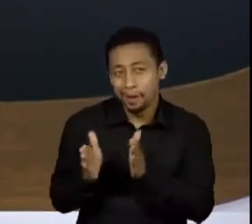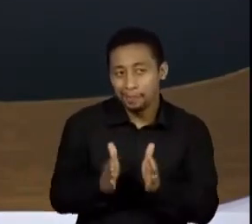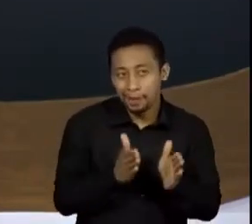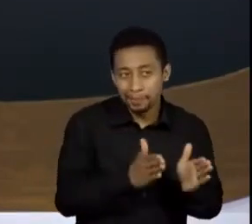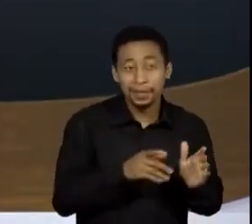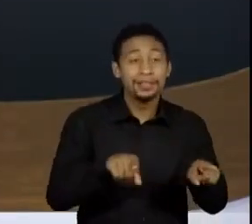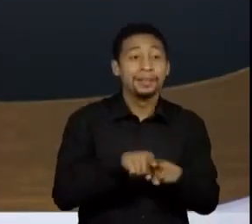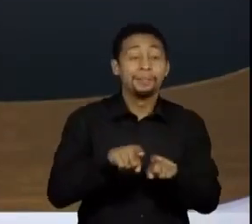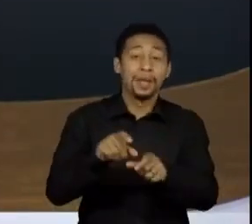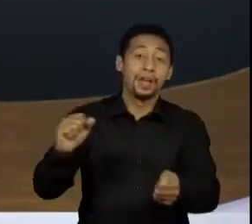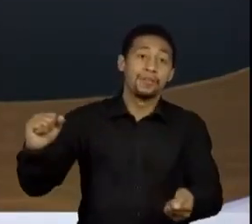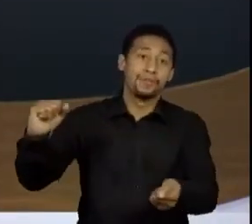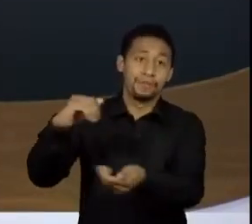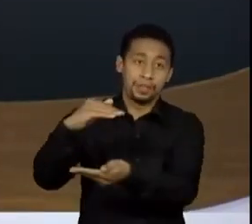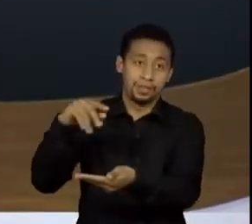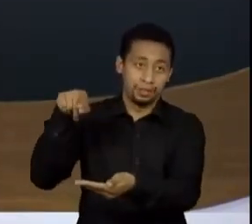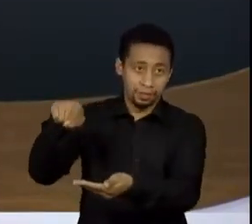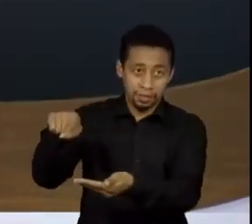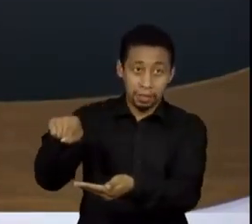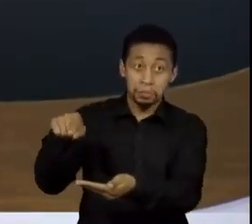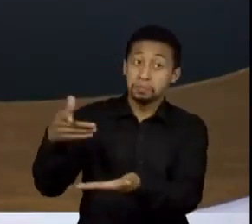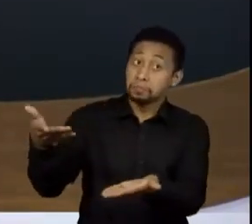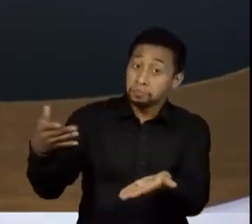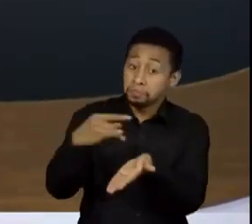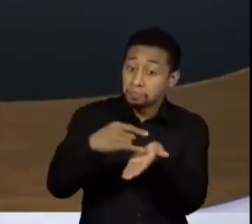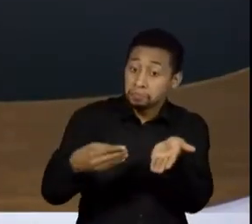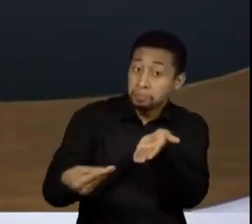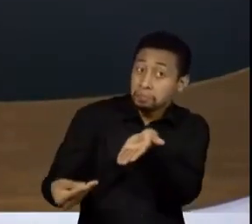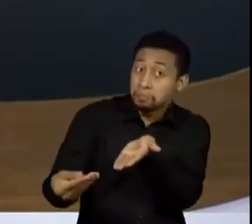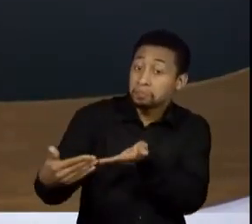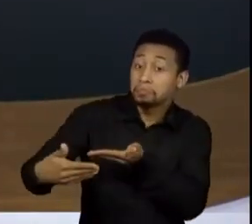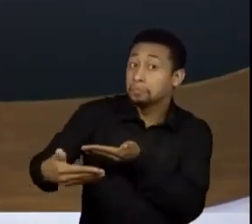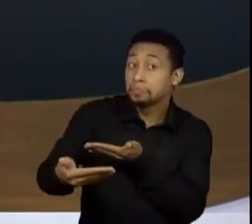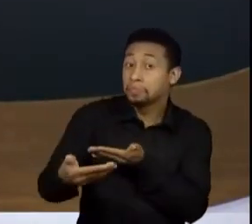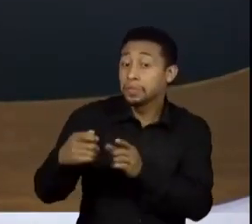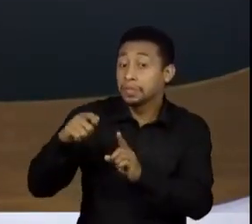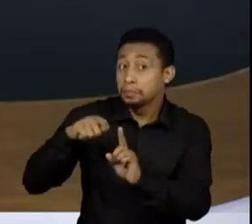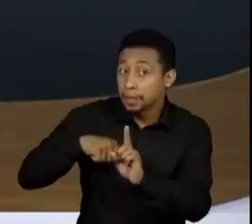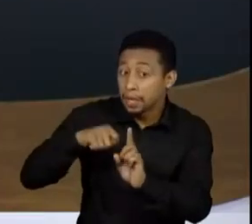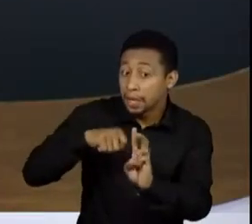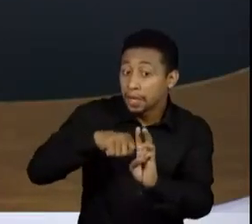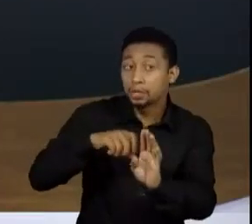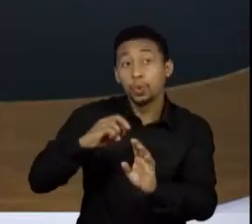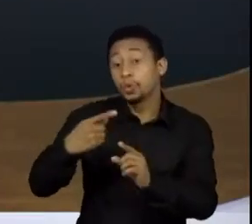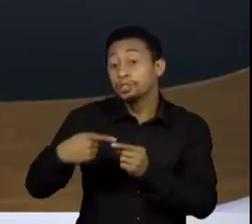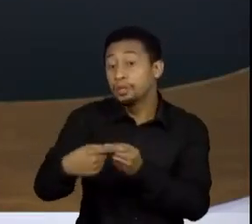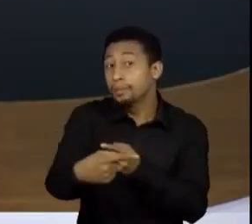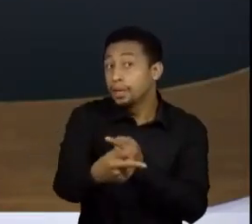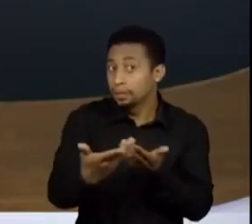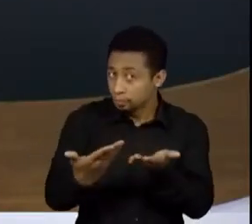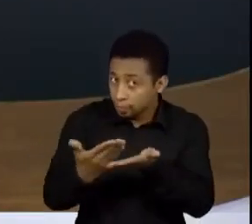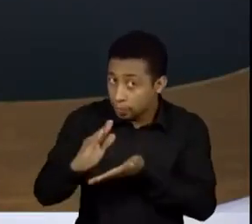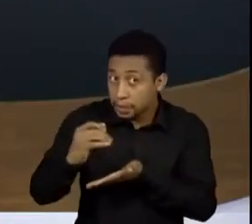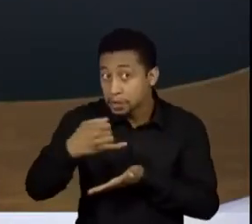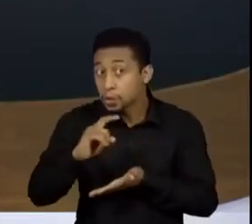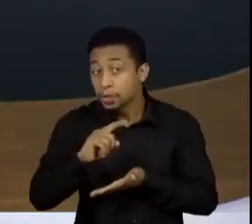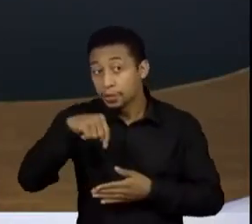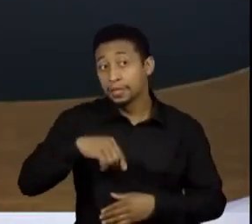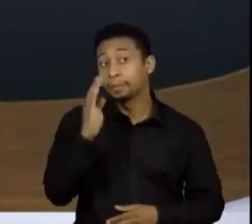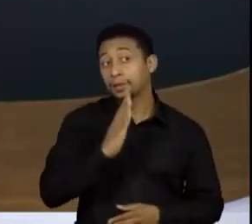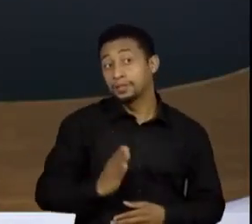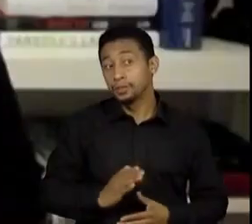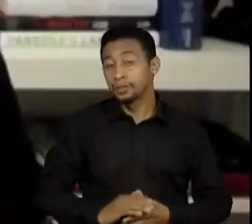Anvisa deve aí definir nos próximos meses ou semanas o uso dessa vacina, mais essa vacina aqui no